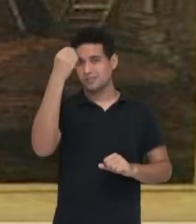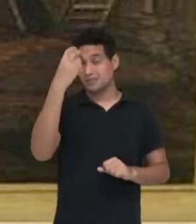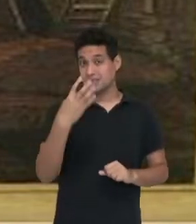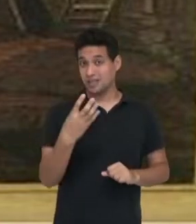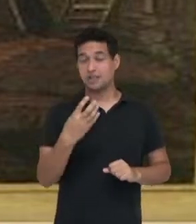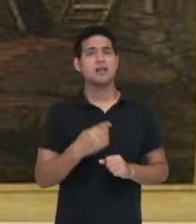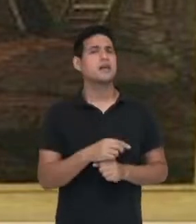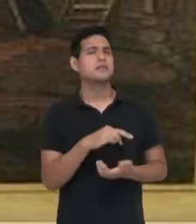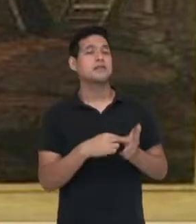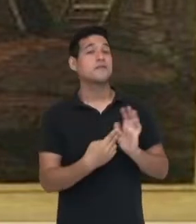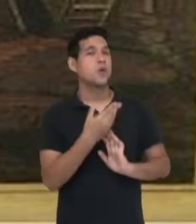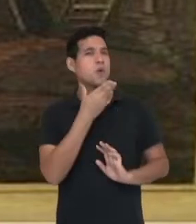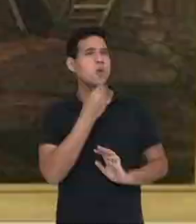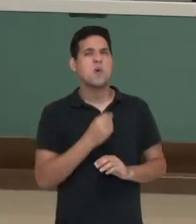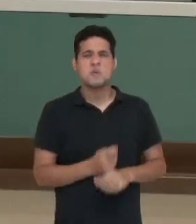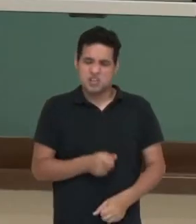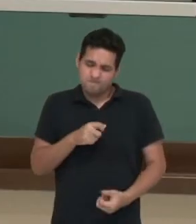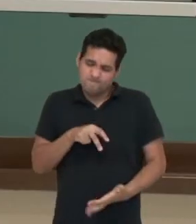ele foi